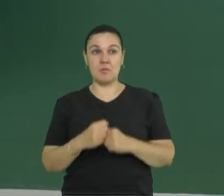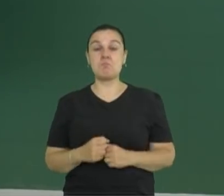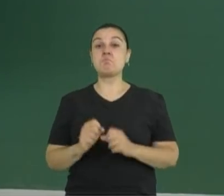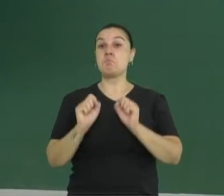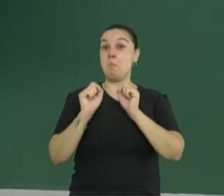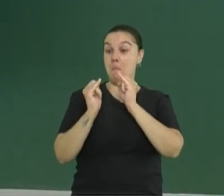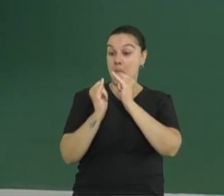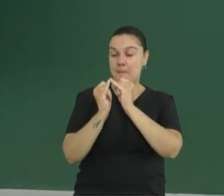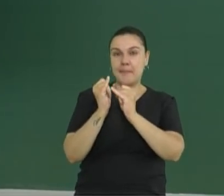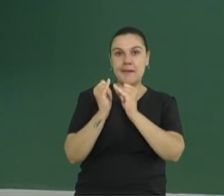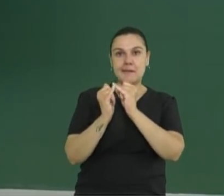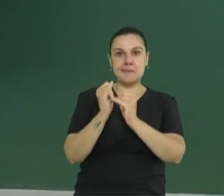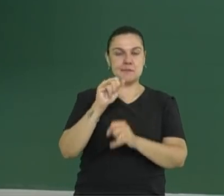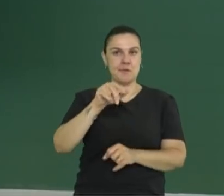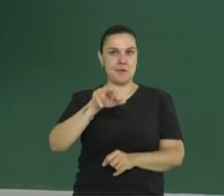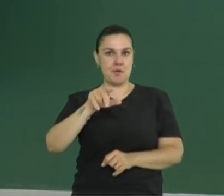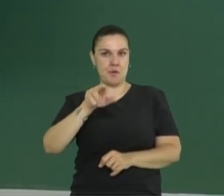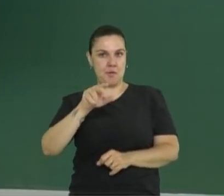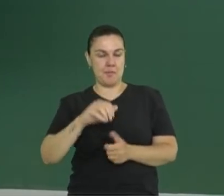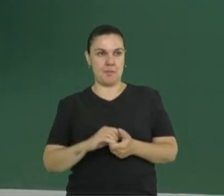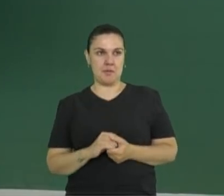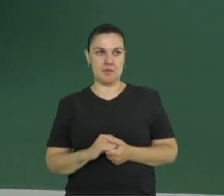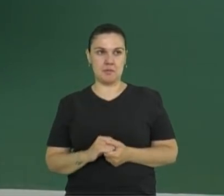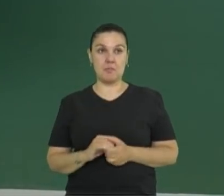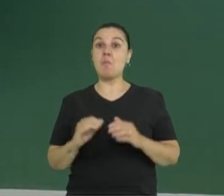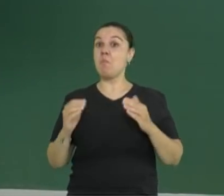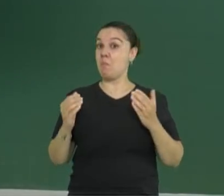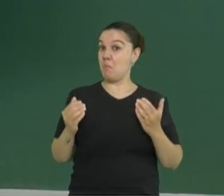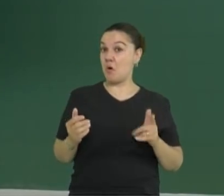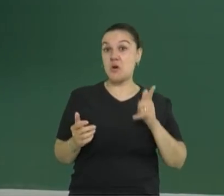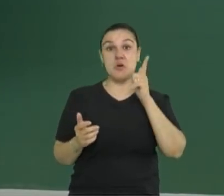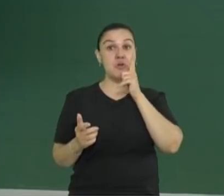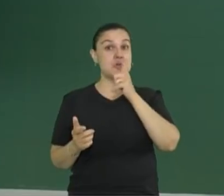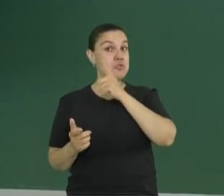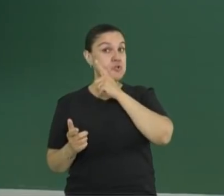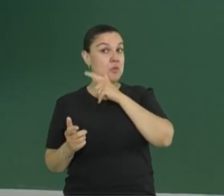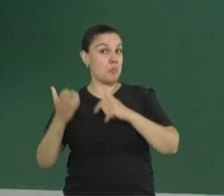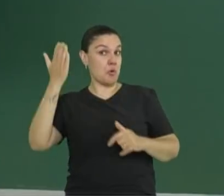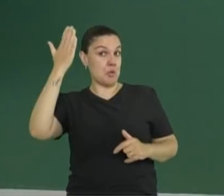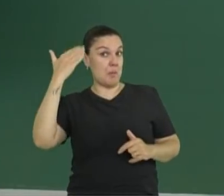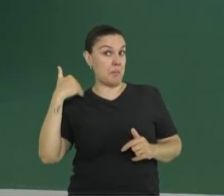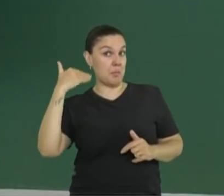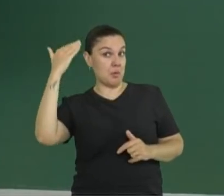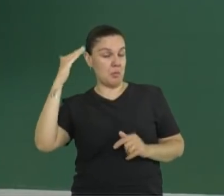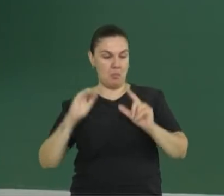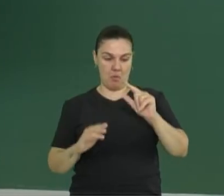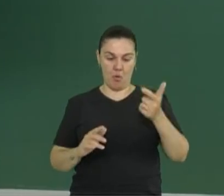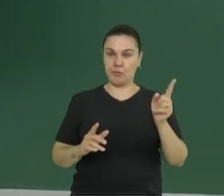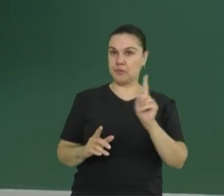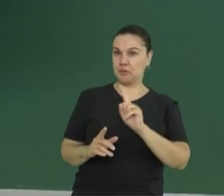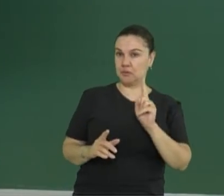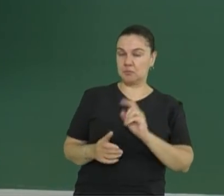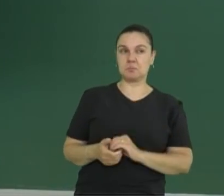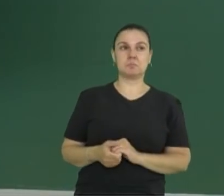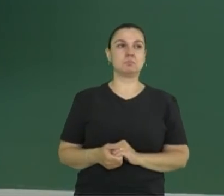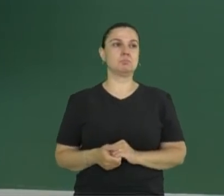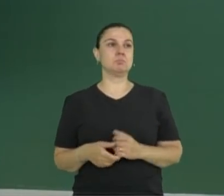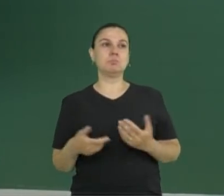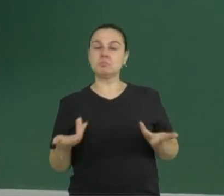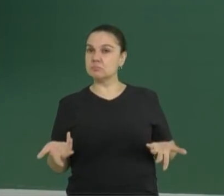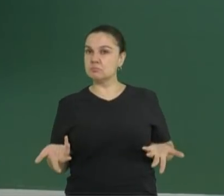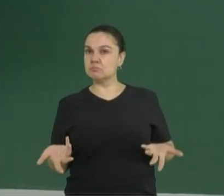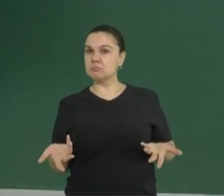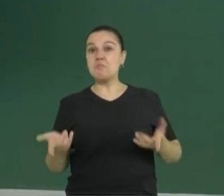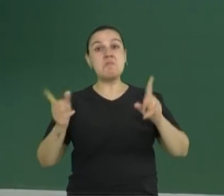muito parecidas, irmãs. Elas podem ser até gêmeas, uma pintou o cabelo e a outra não. Elas podem ser